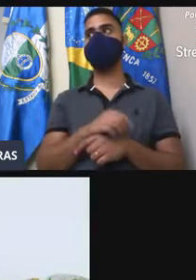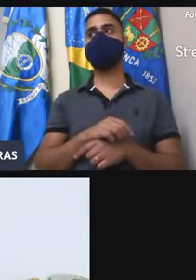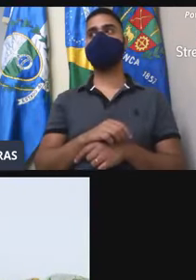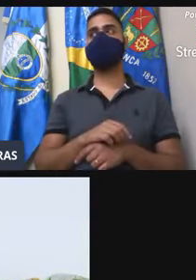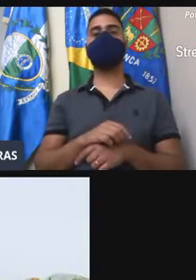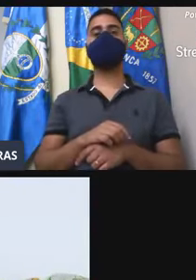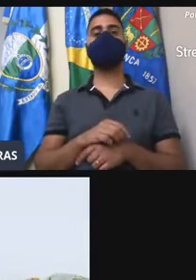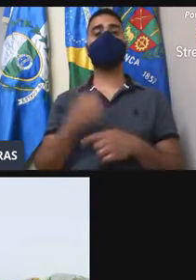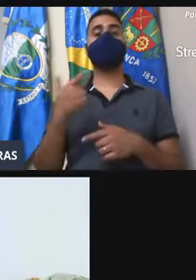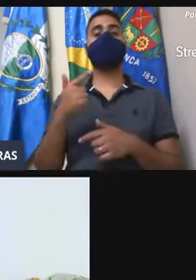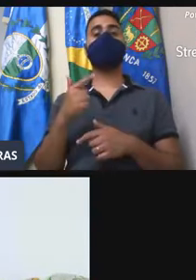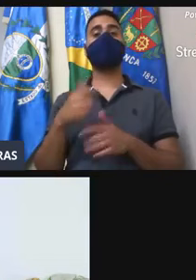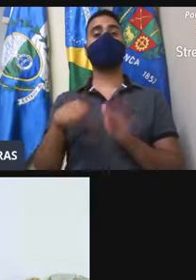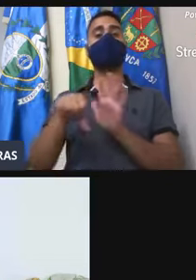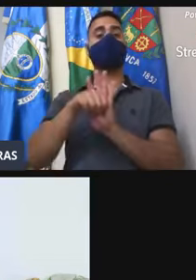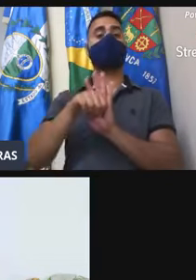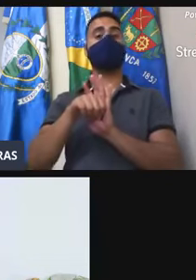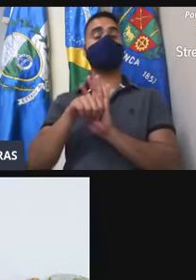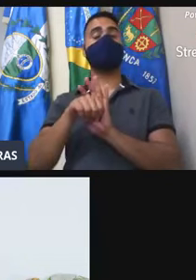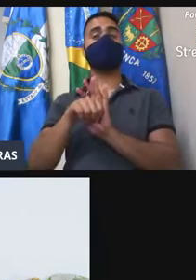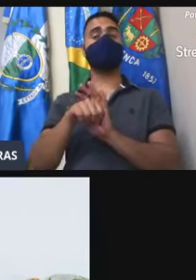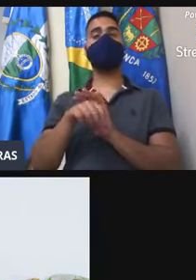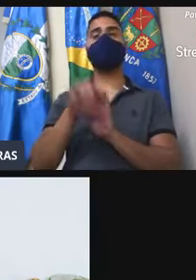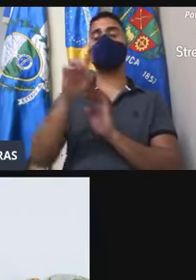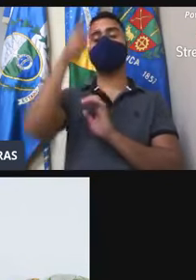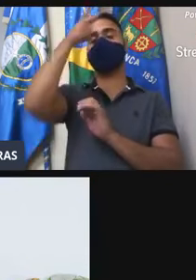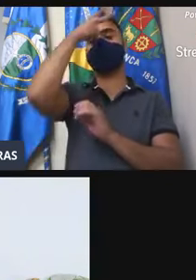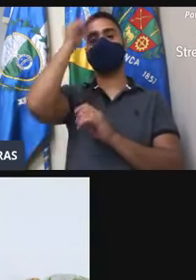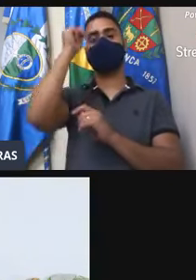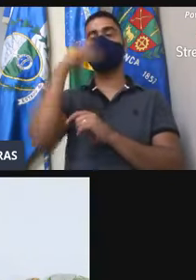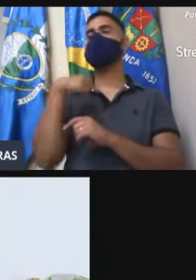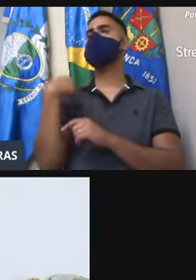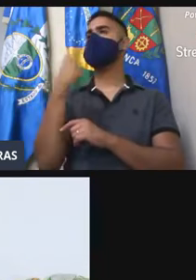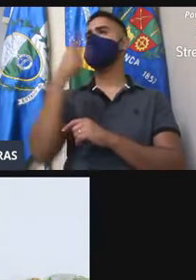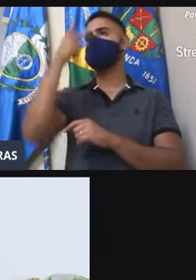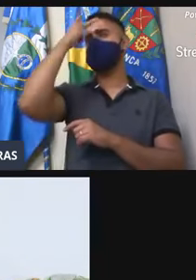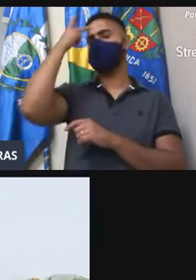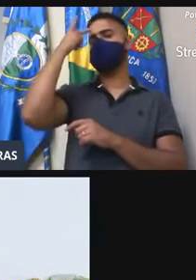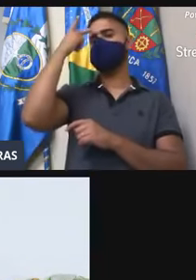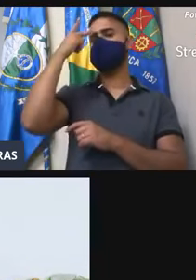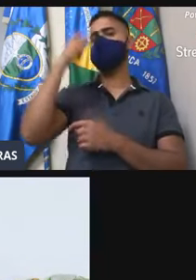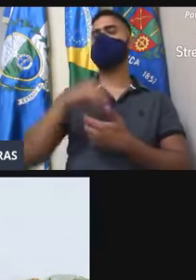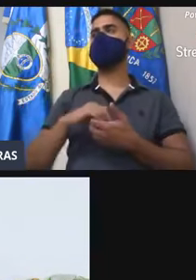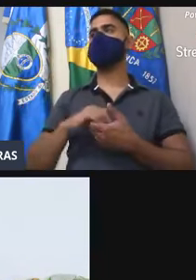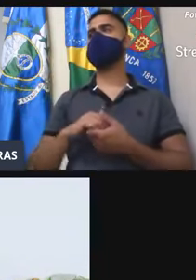evitar crime, não só de responsabilidade por parte do prefeito, mas sim daqueles gestores que